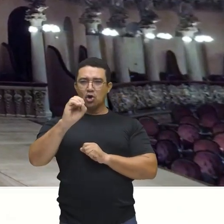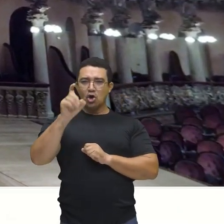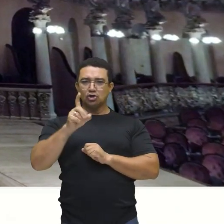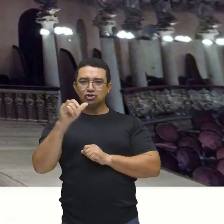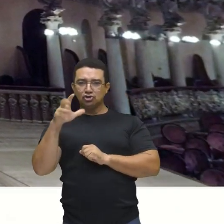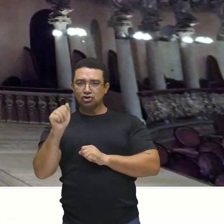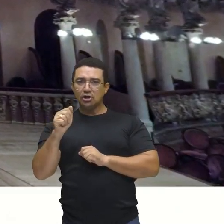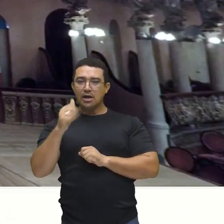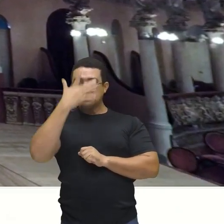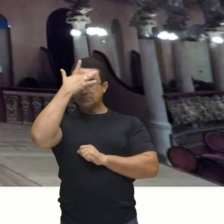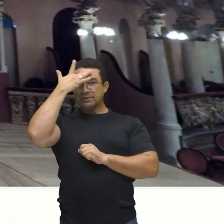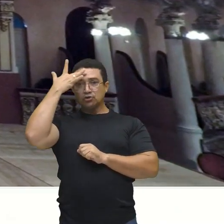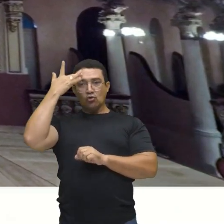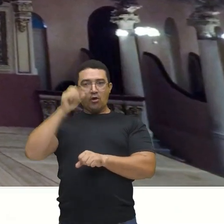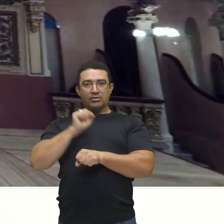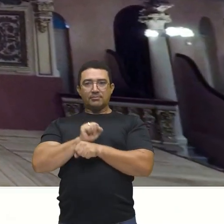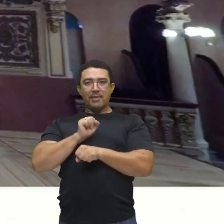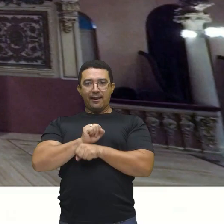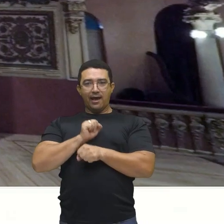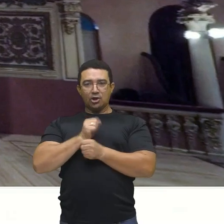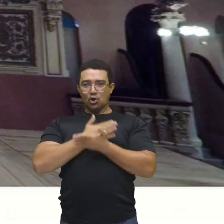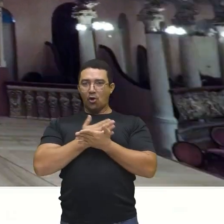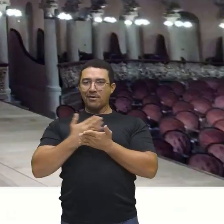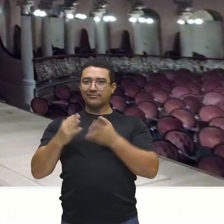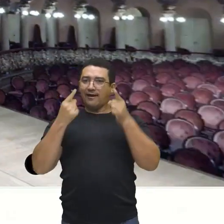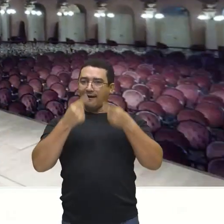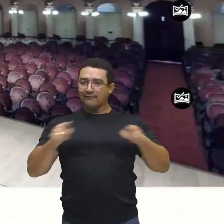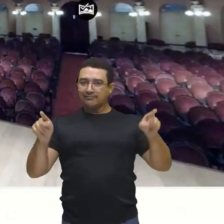ficam esperando para entrar em cena, certo?